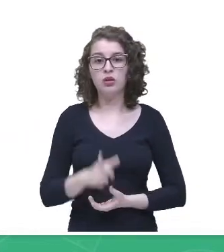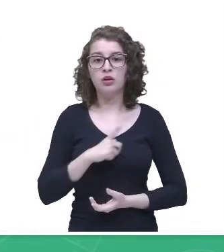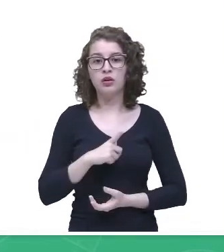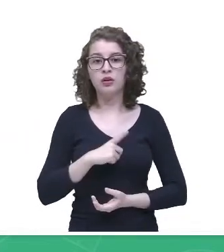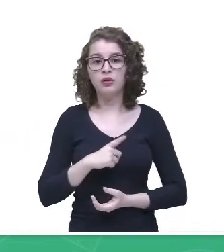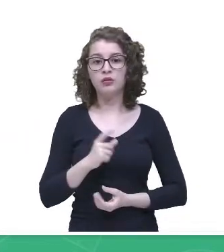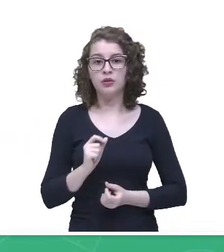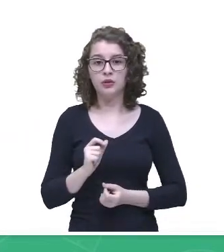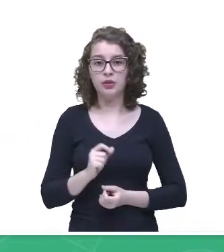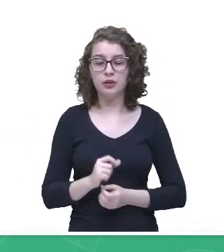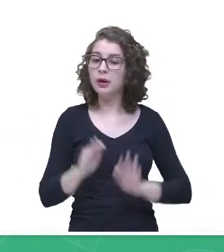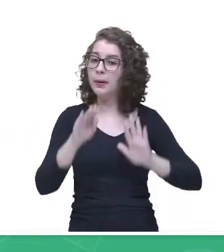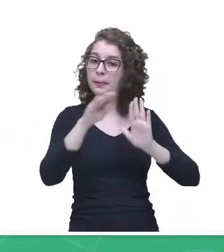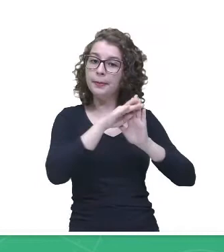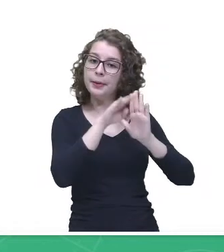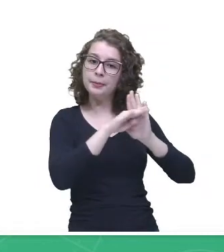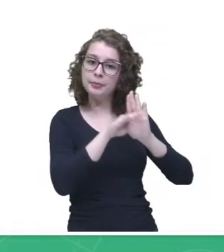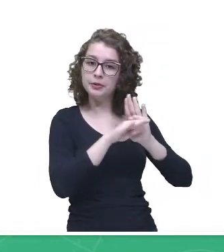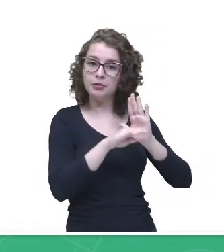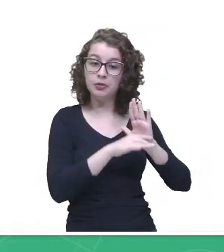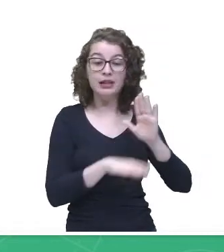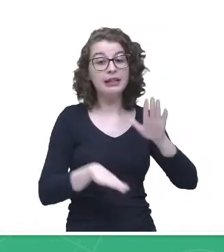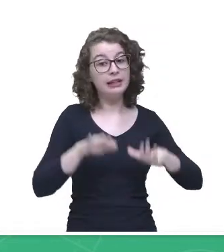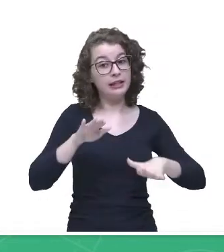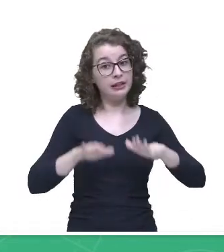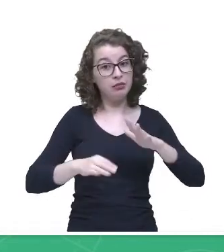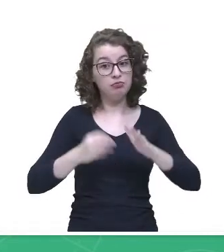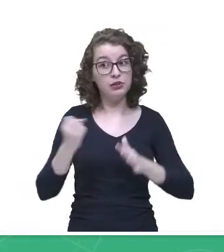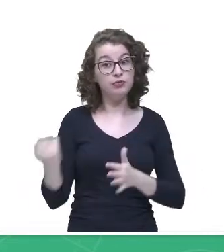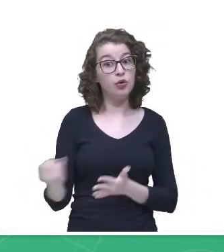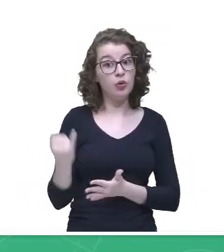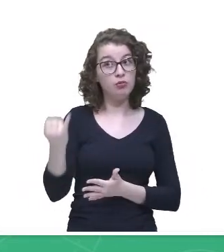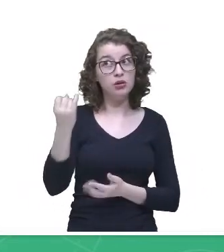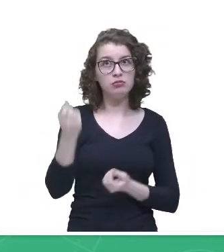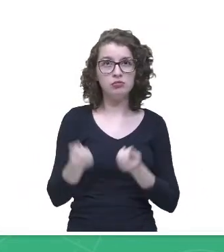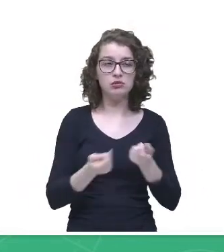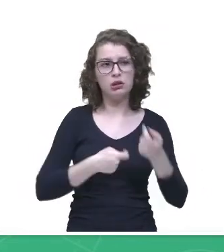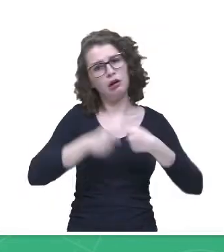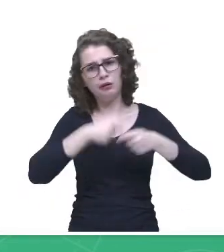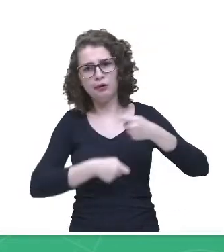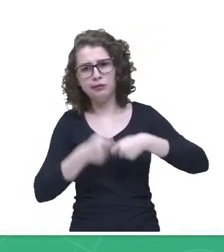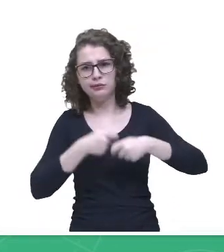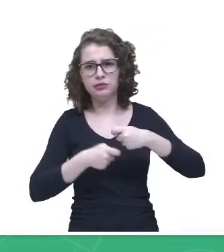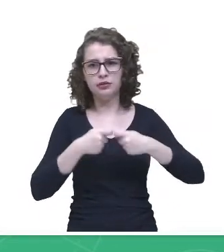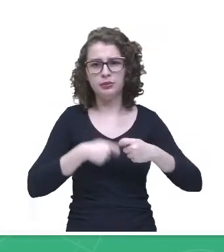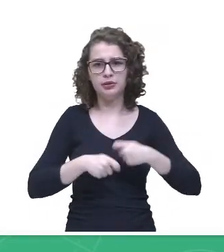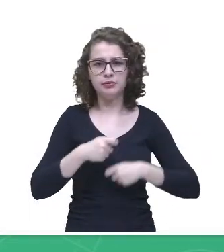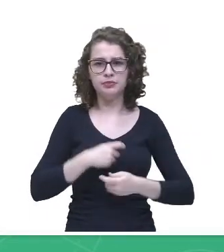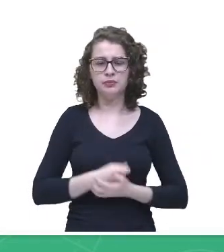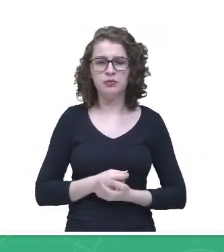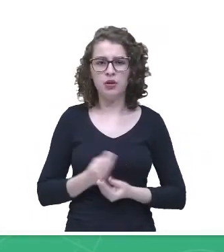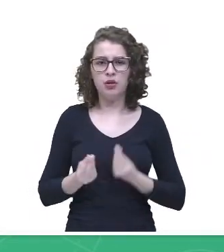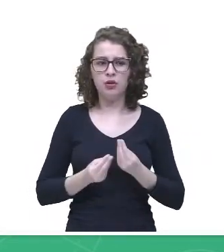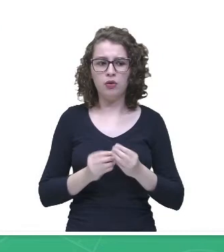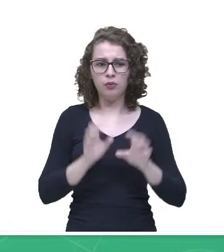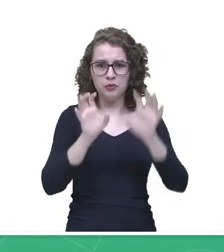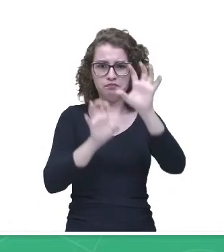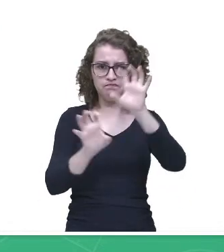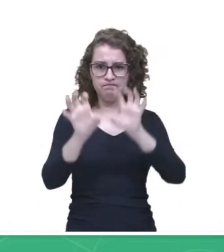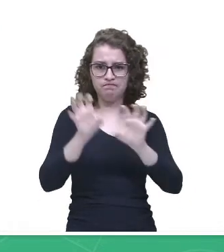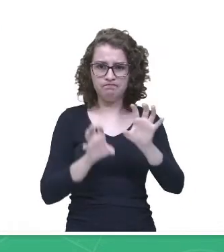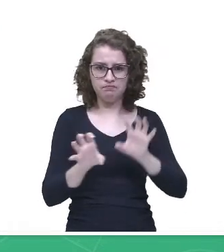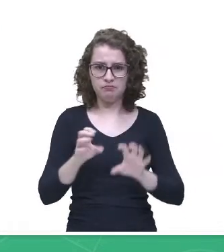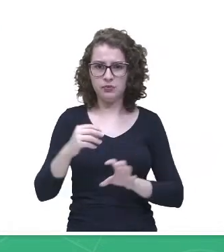uma classificação de acordo com a importância econômica que ela tem, de acordo com a polarização que ela